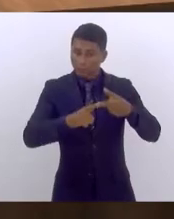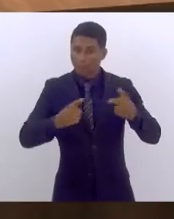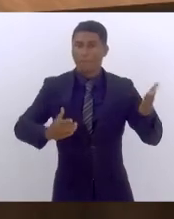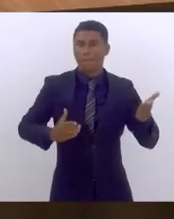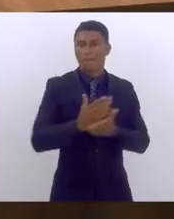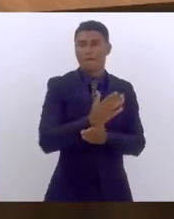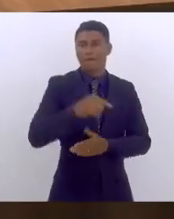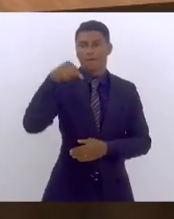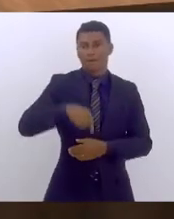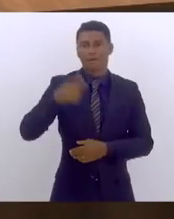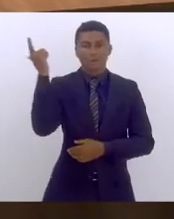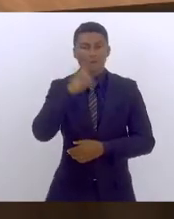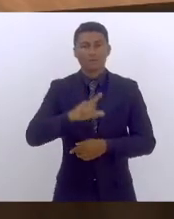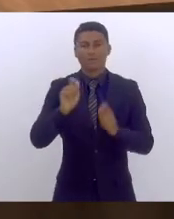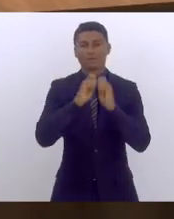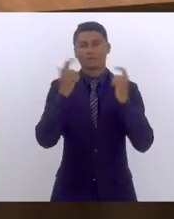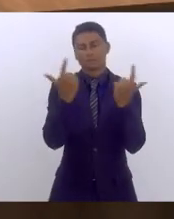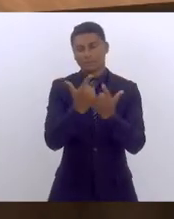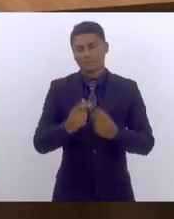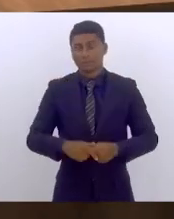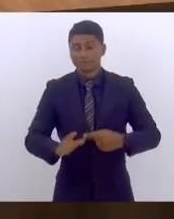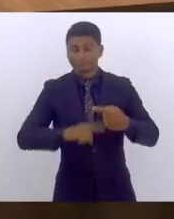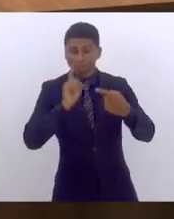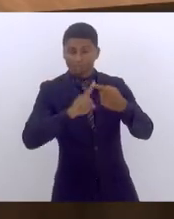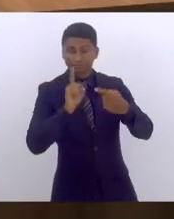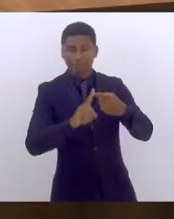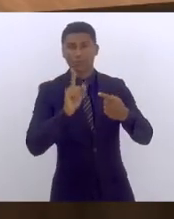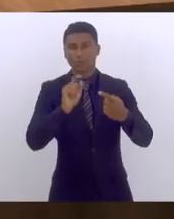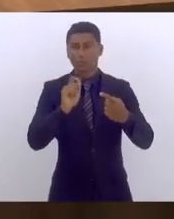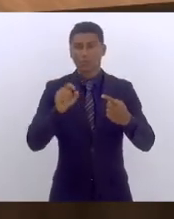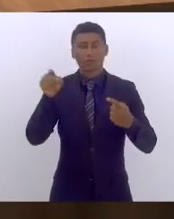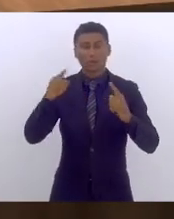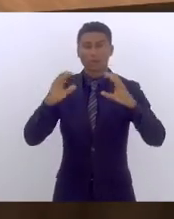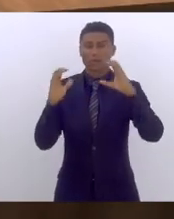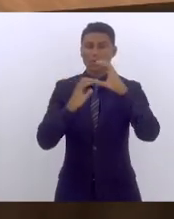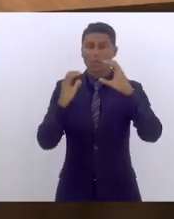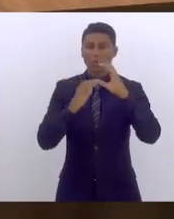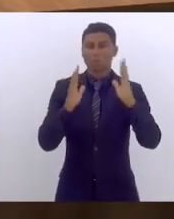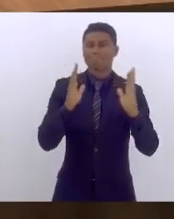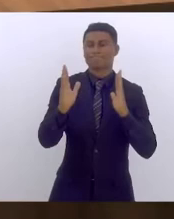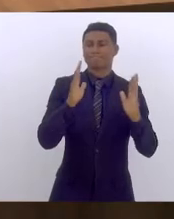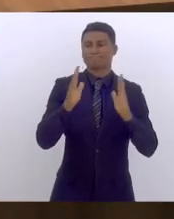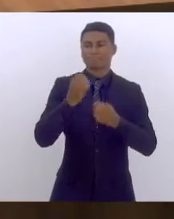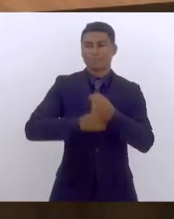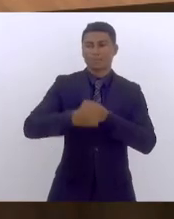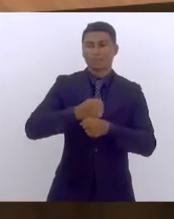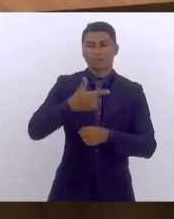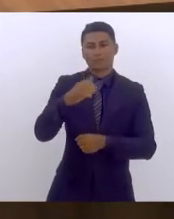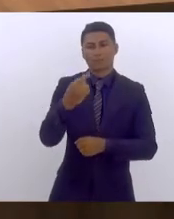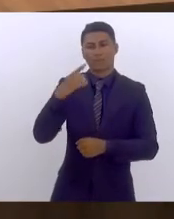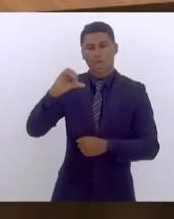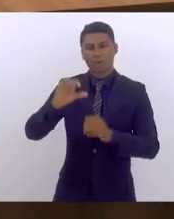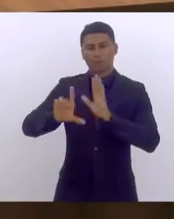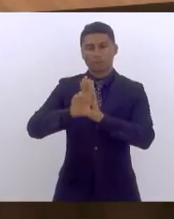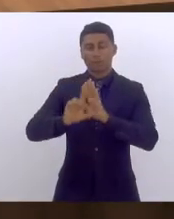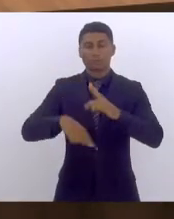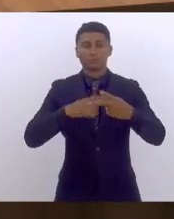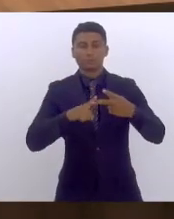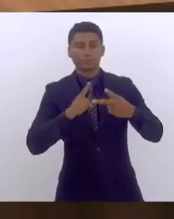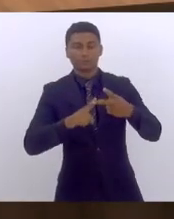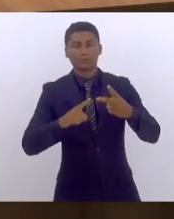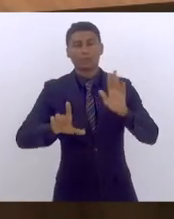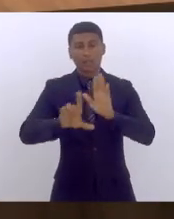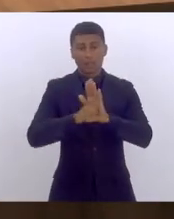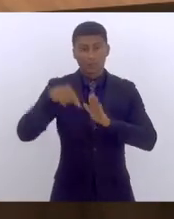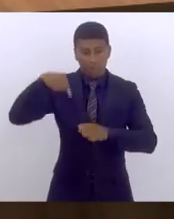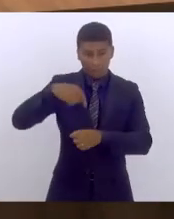casa por unanimidade, uma delas que suspende a validade do concurso público, uma lei de 2019, e a outra lei mais recente desse